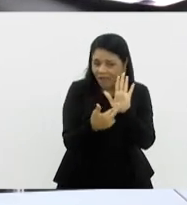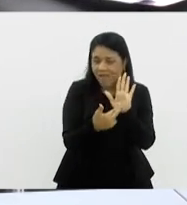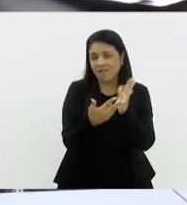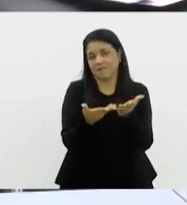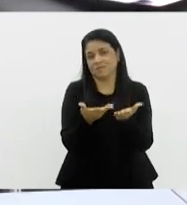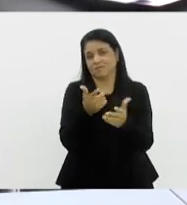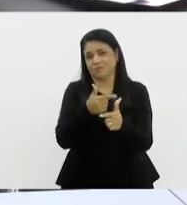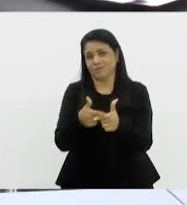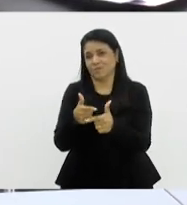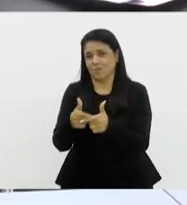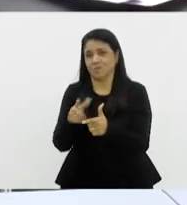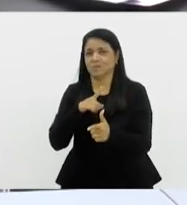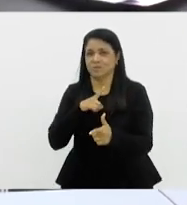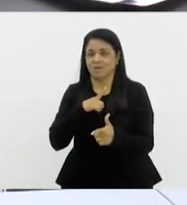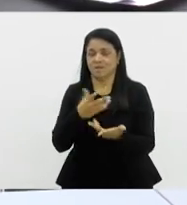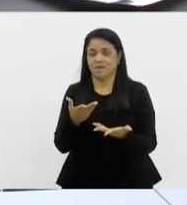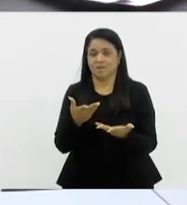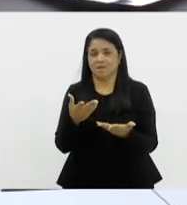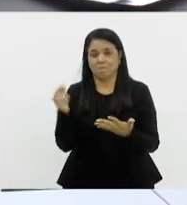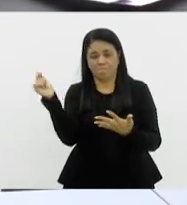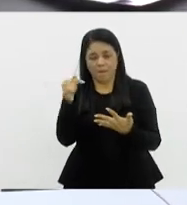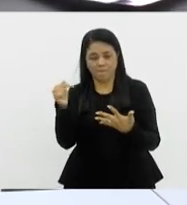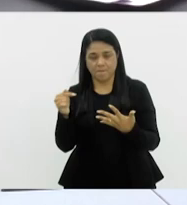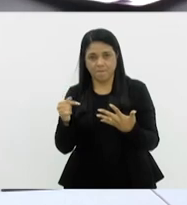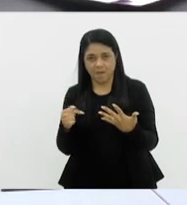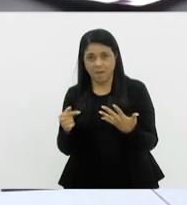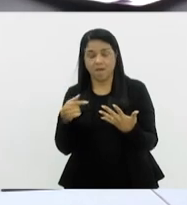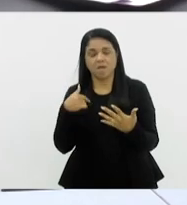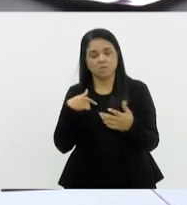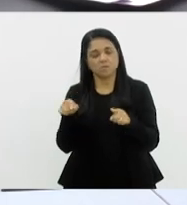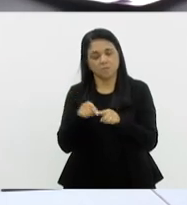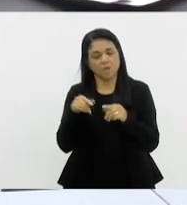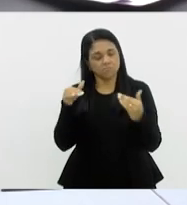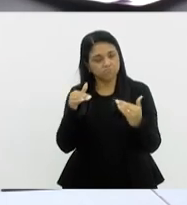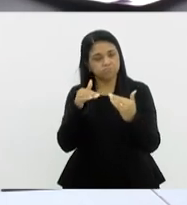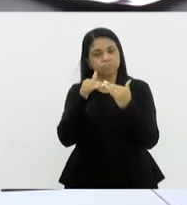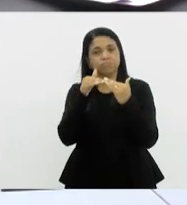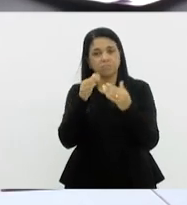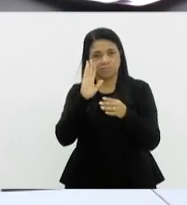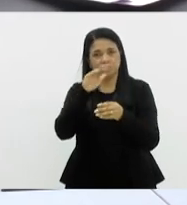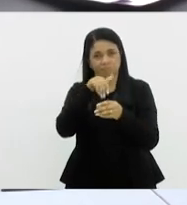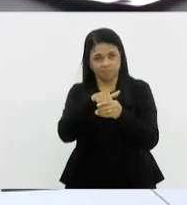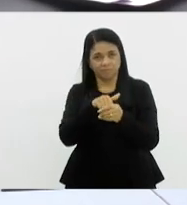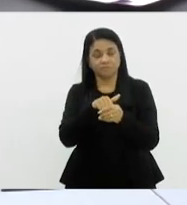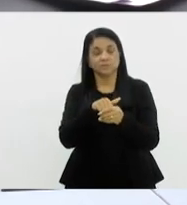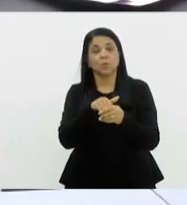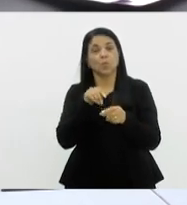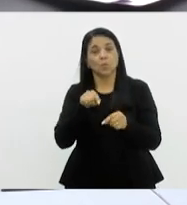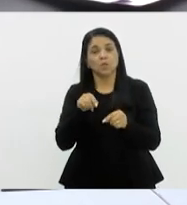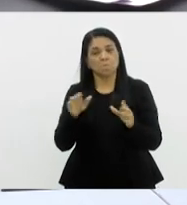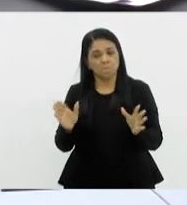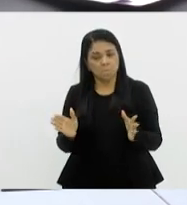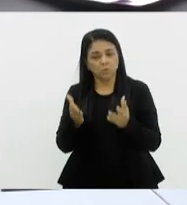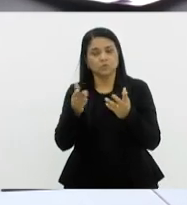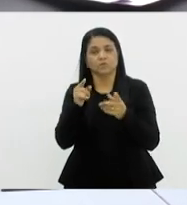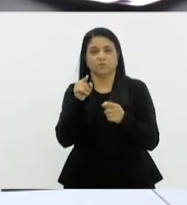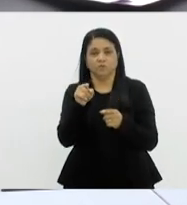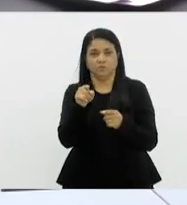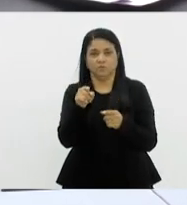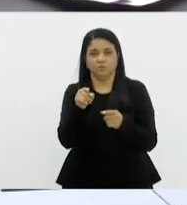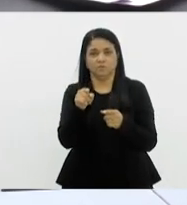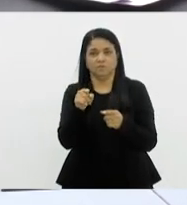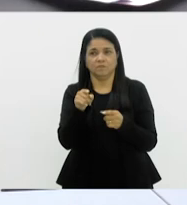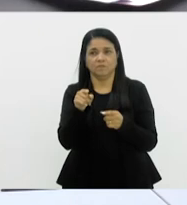questões. Então, eu também vou no sentido favorável. Acho que o motivou, que foi